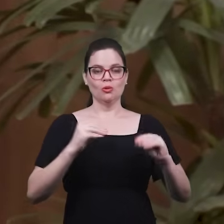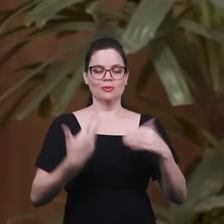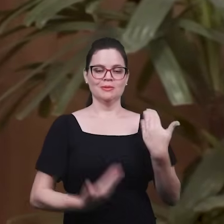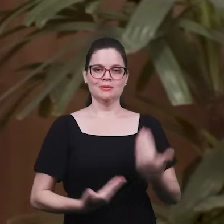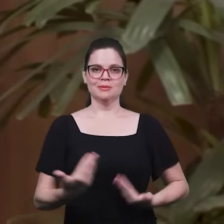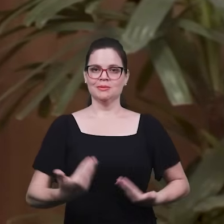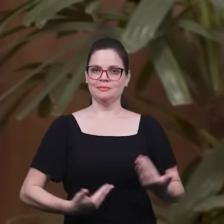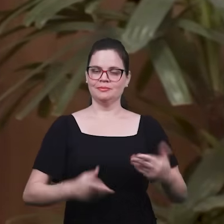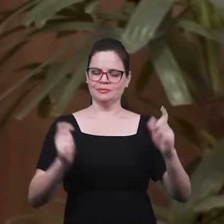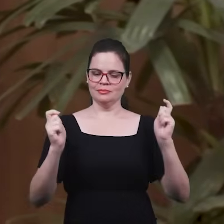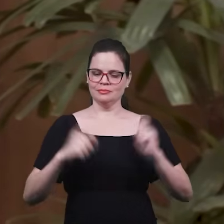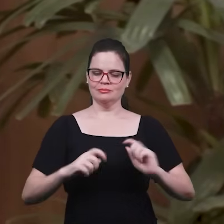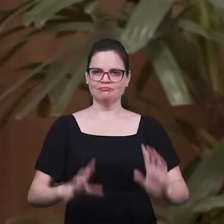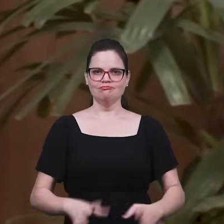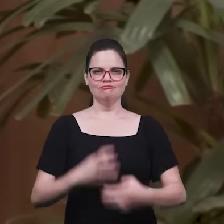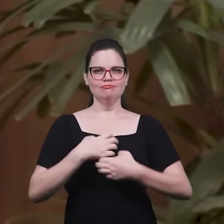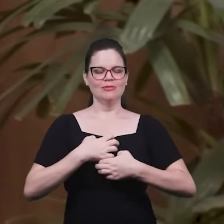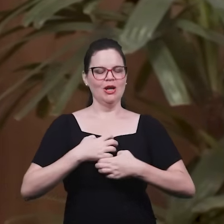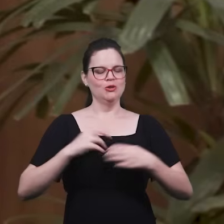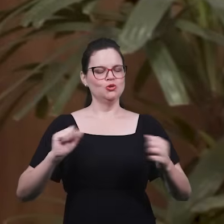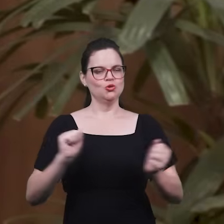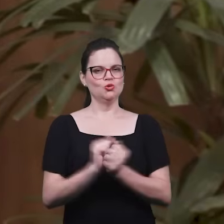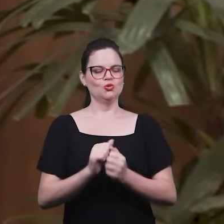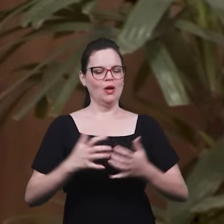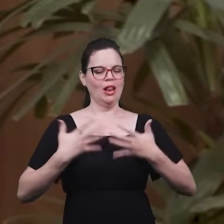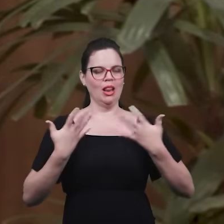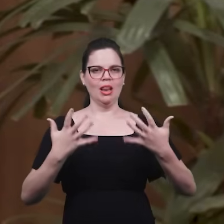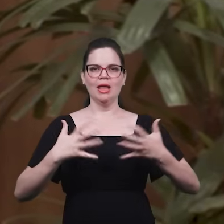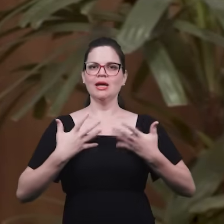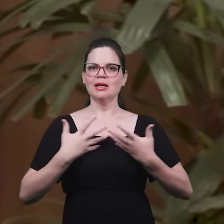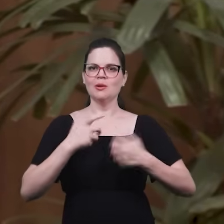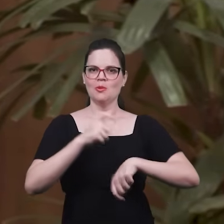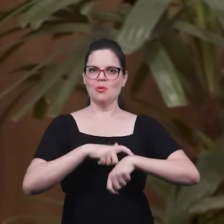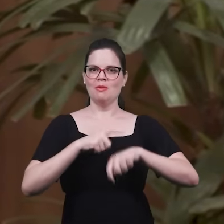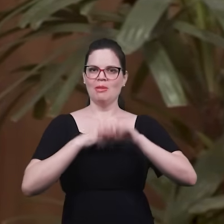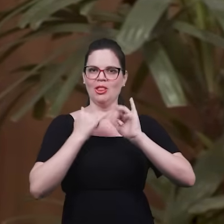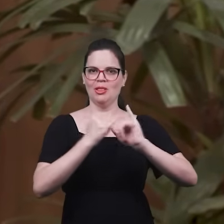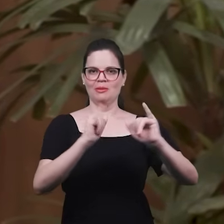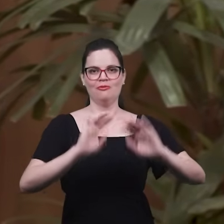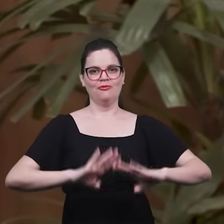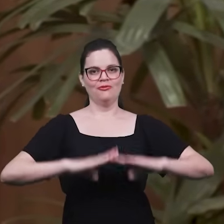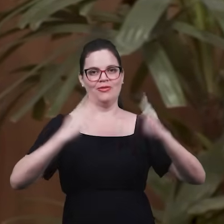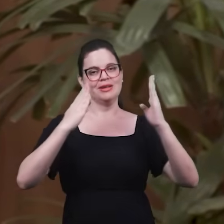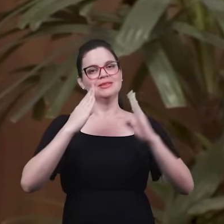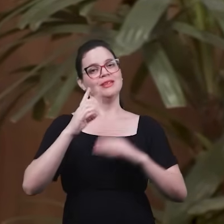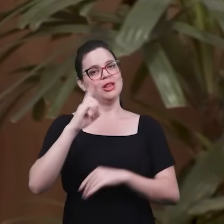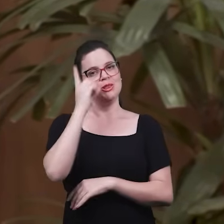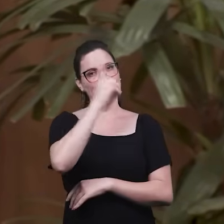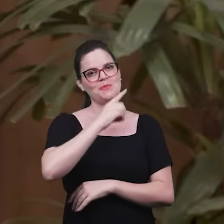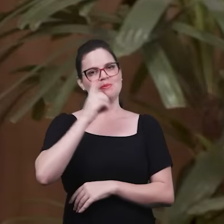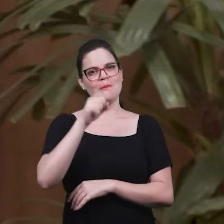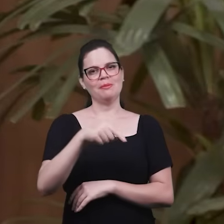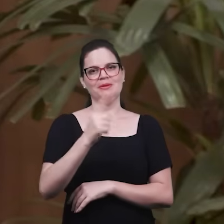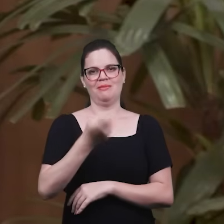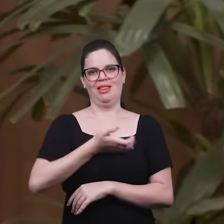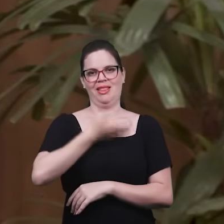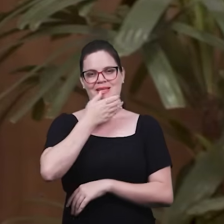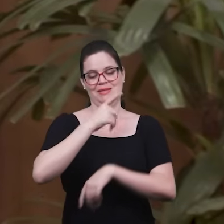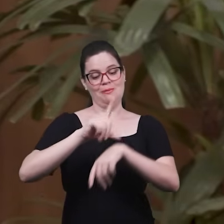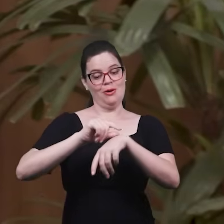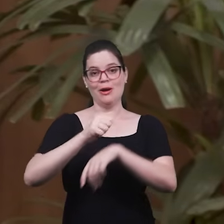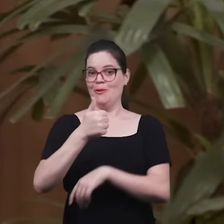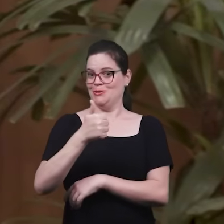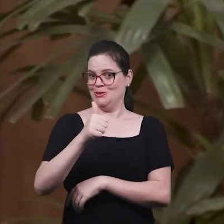celebrar juntos este momento do Trombetas e Festas, domingo, dia 1º de dezembro, às